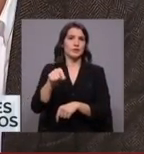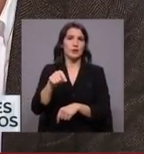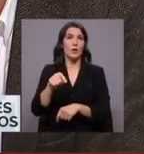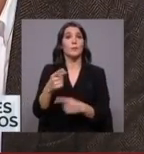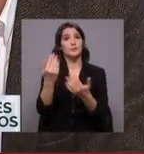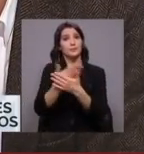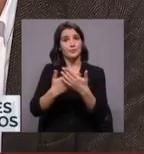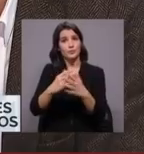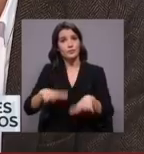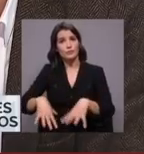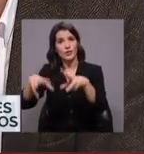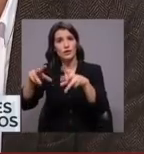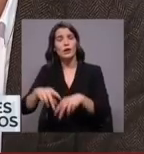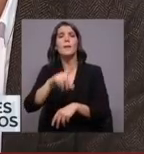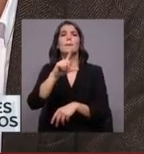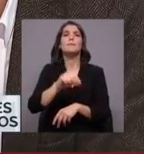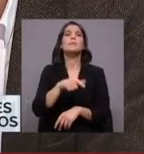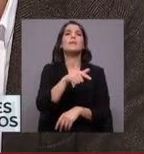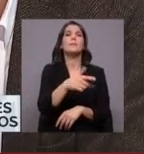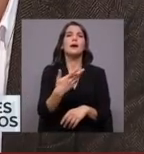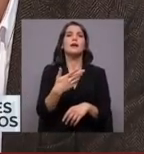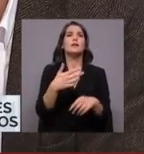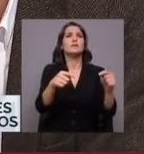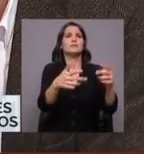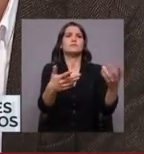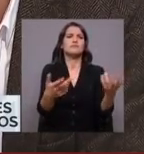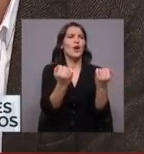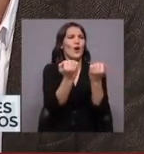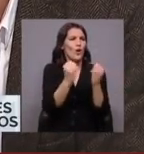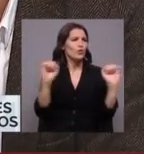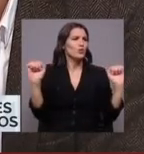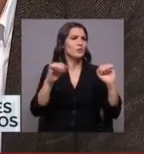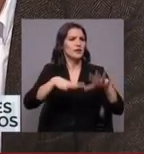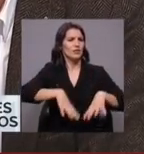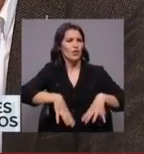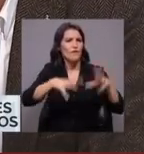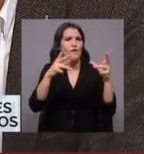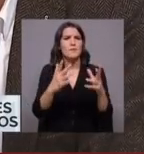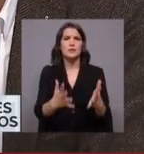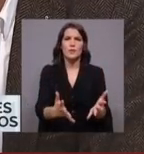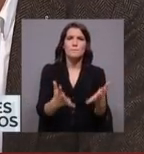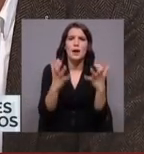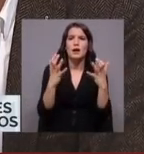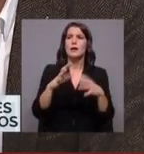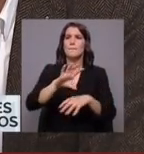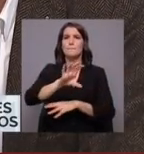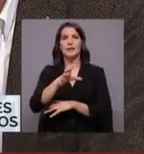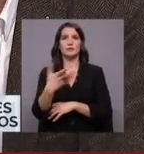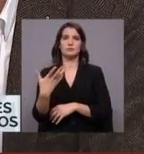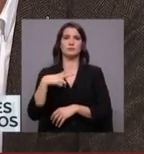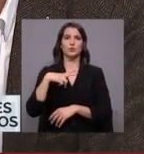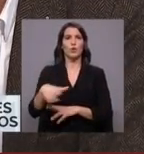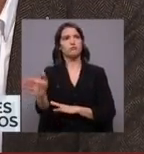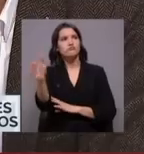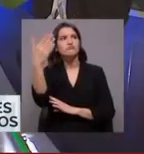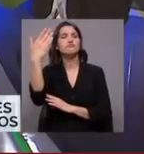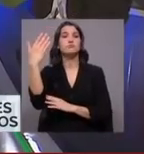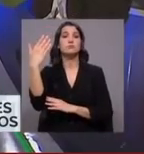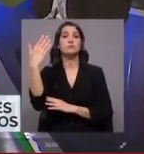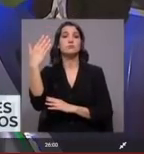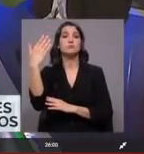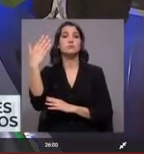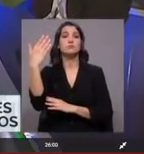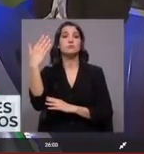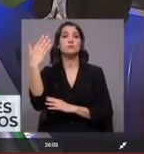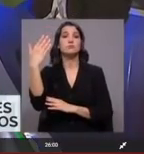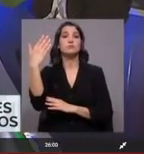para alguém do crescimento econômico o crescimento também daquele Espaço Vital a autonomia de crescimento da ambição de um país Portugal Enquanto isso não acontecer o